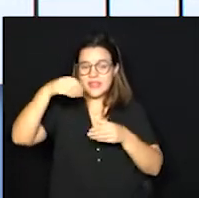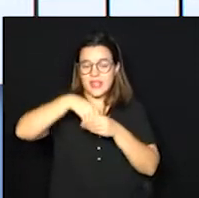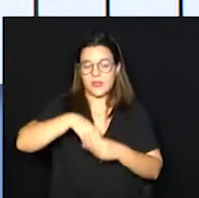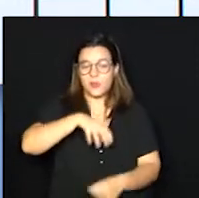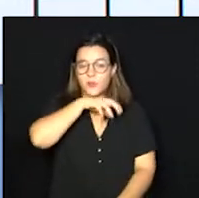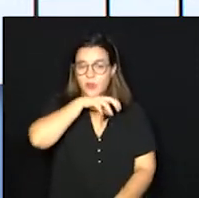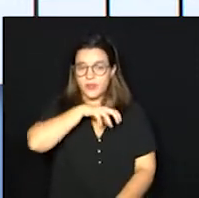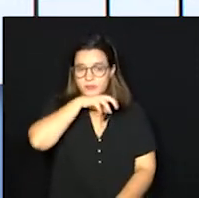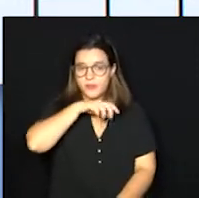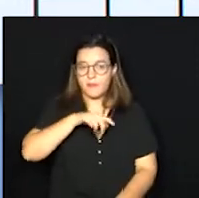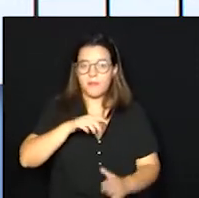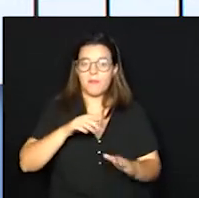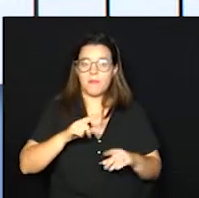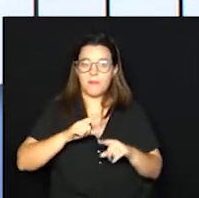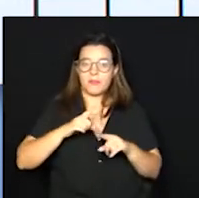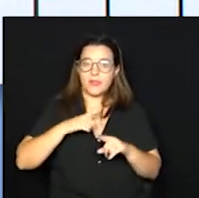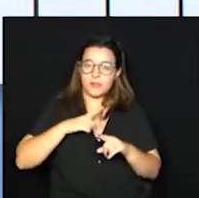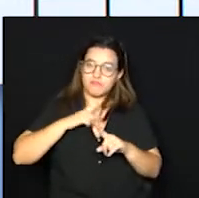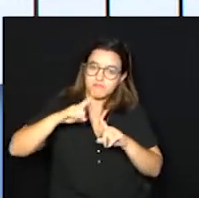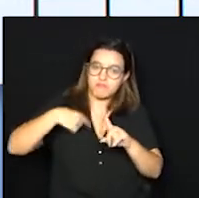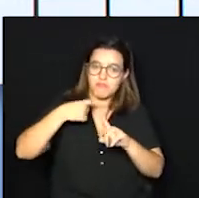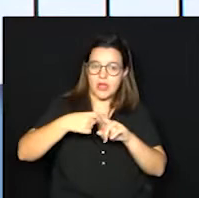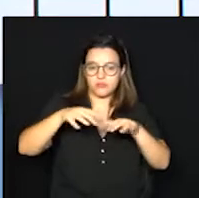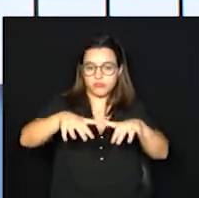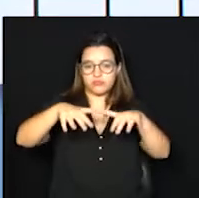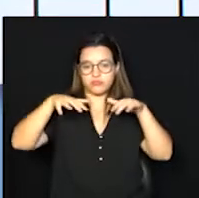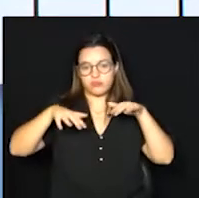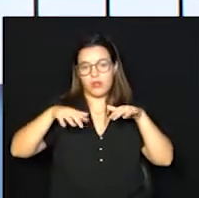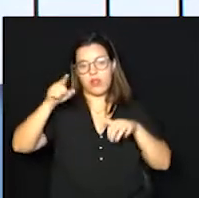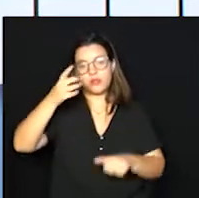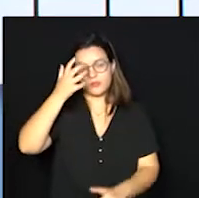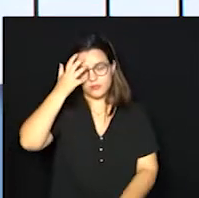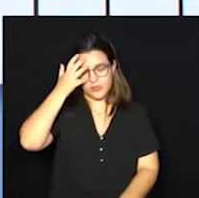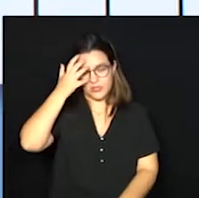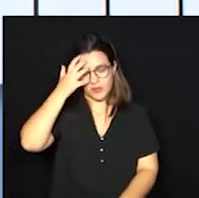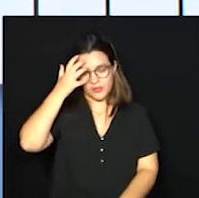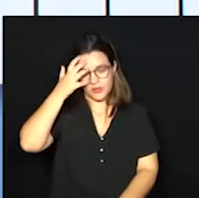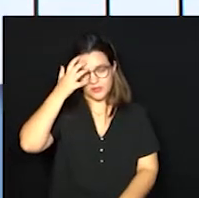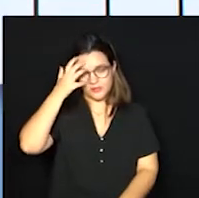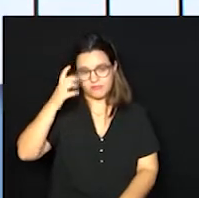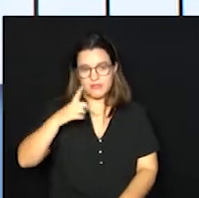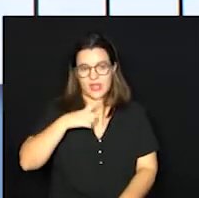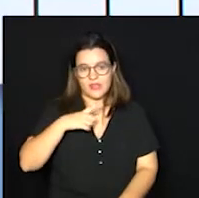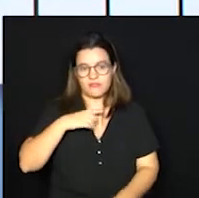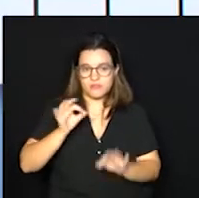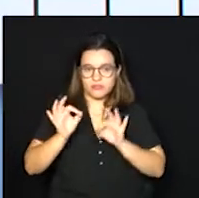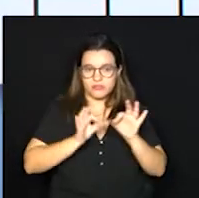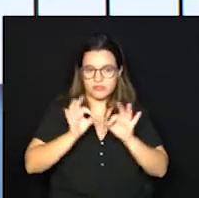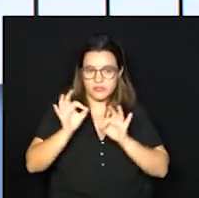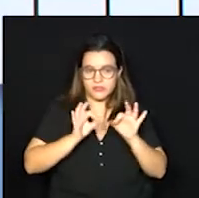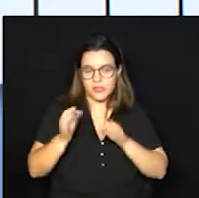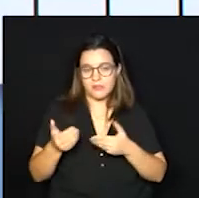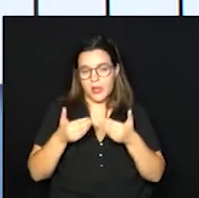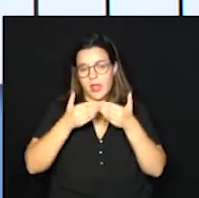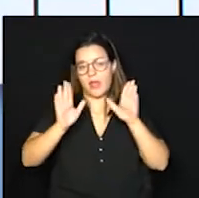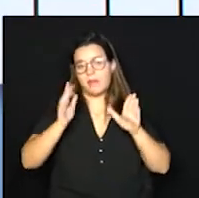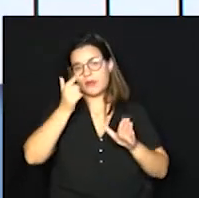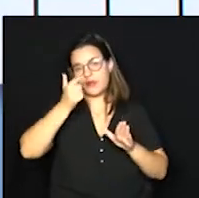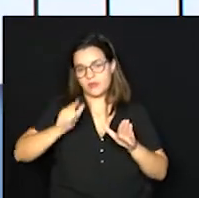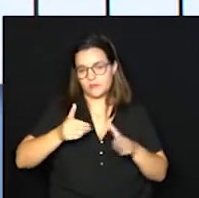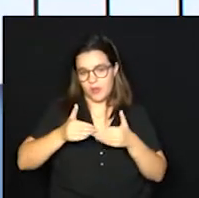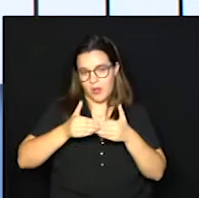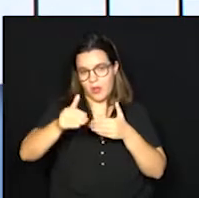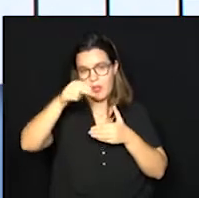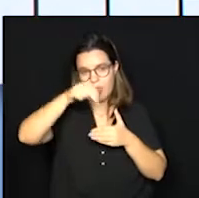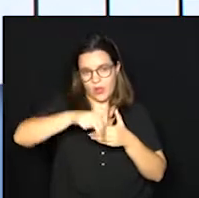a Concha Acústica, que é um espaço público municipal, também estão sendo previstos aí para serem reabertos em